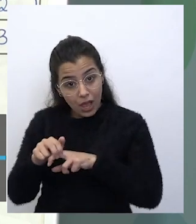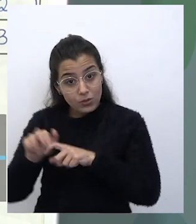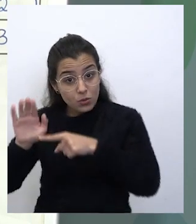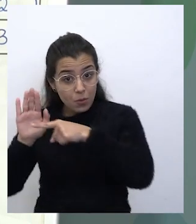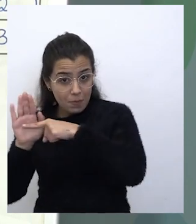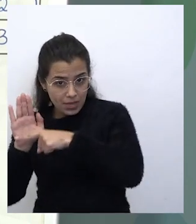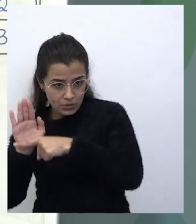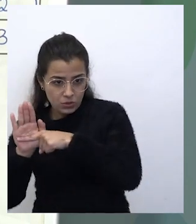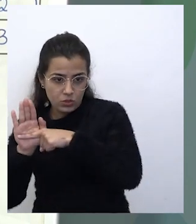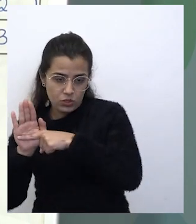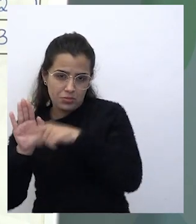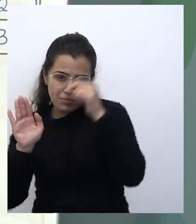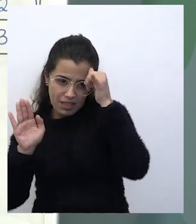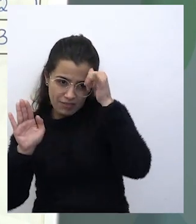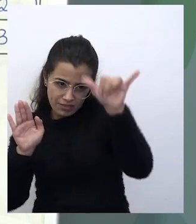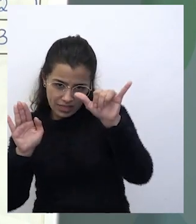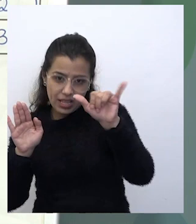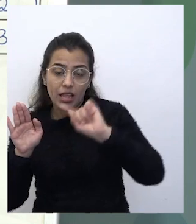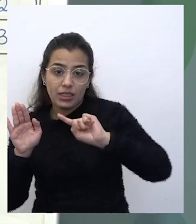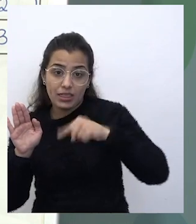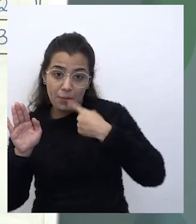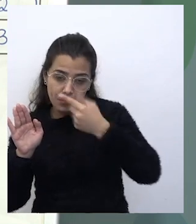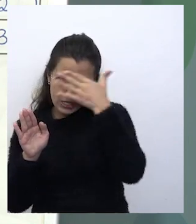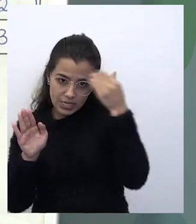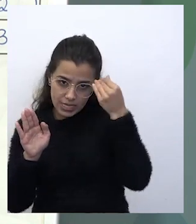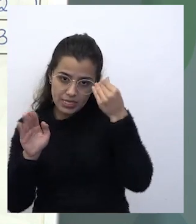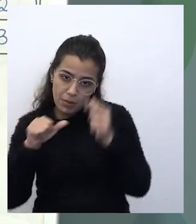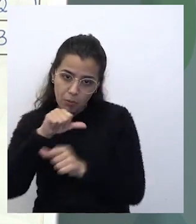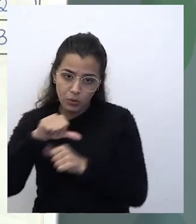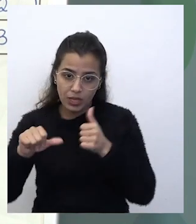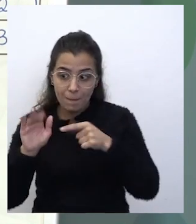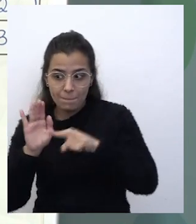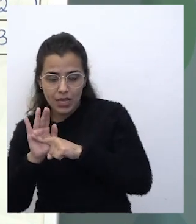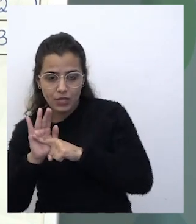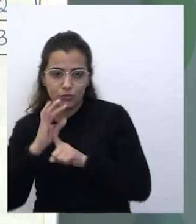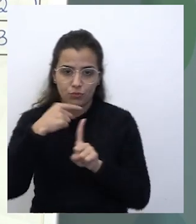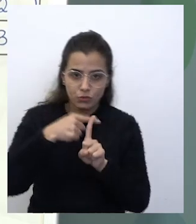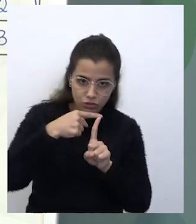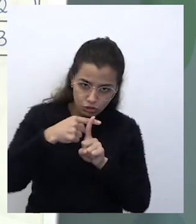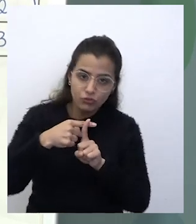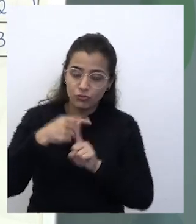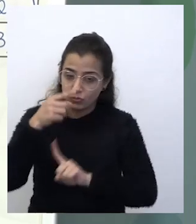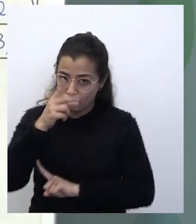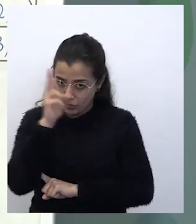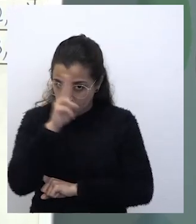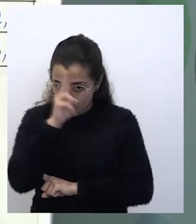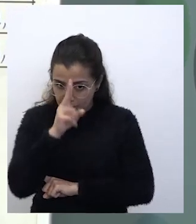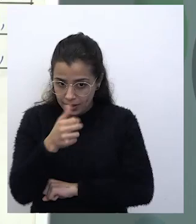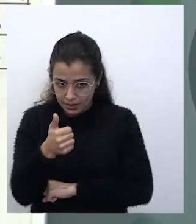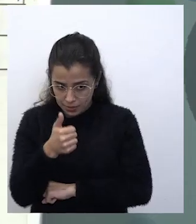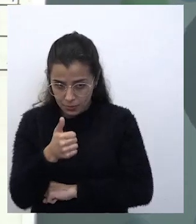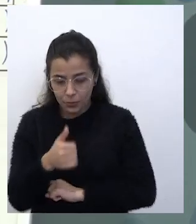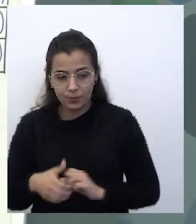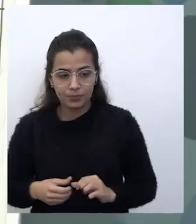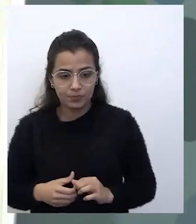não esquecer de trocar esse sinal depois de elevar ao quadrado, tá bom? Nem precisava, mas coloquei só para afirmar que eu estou elevando ao quadrado e